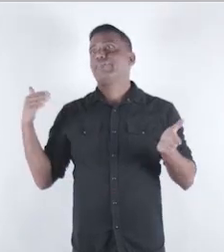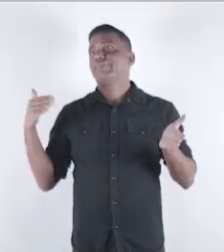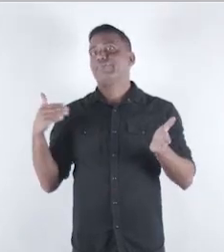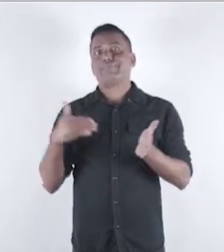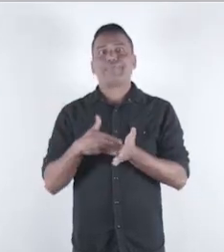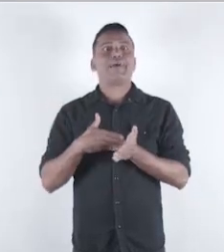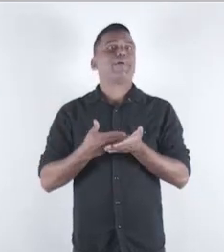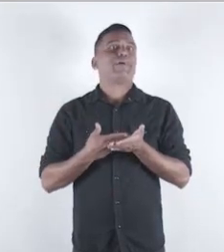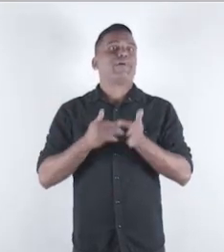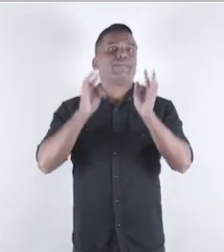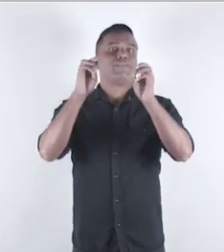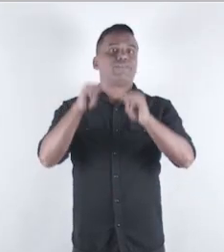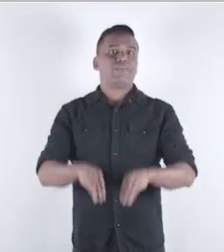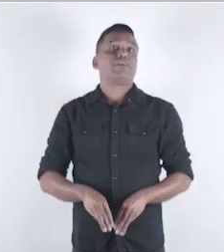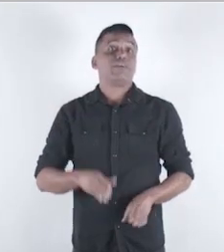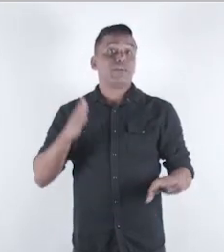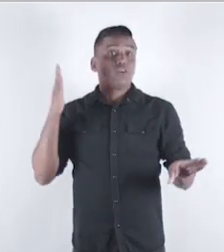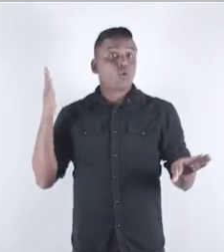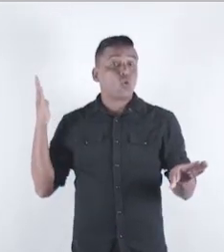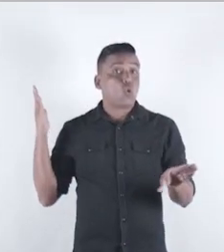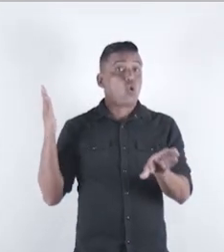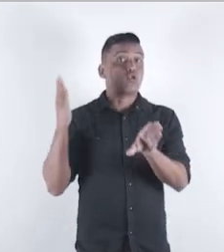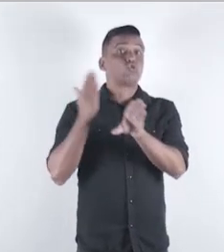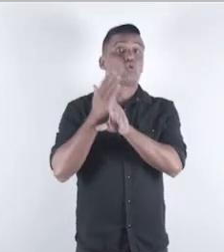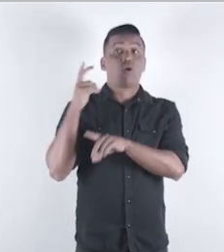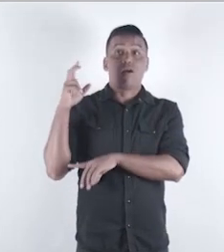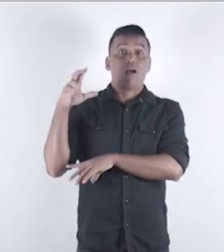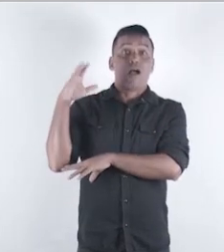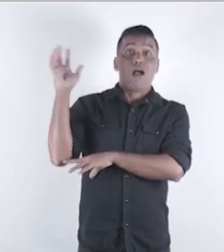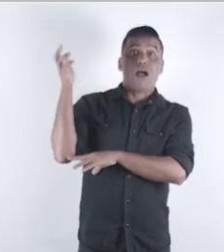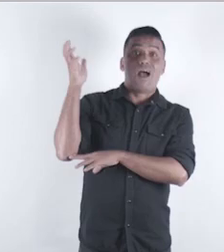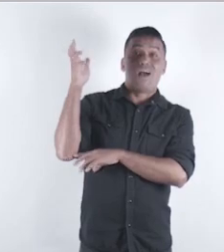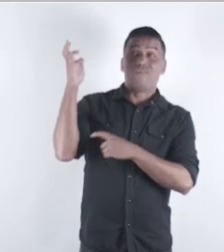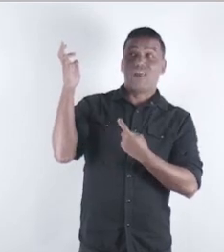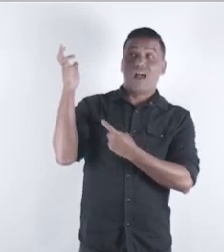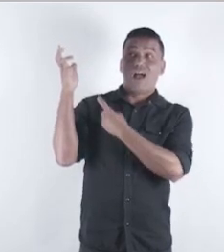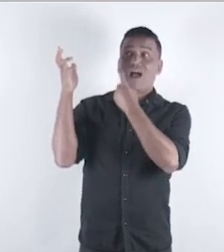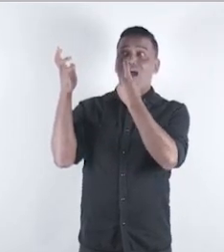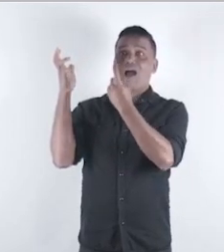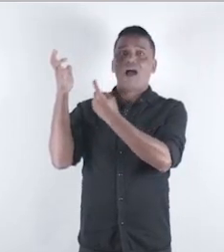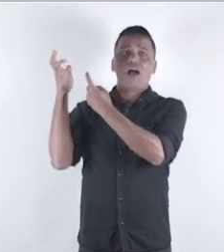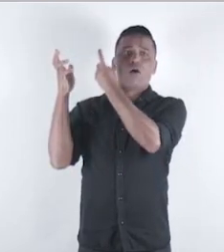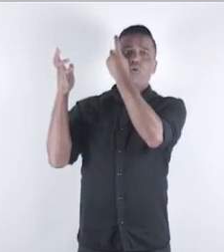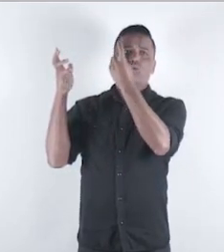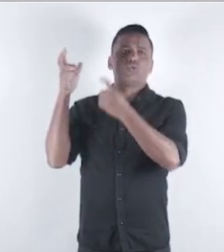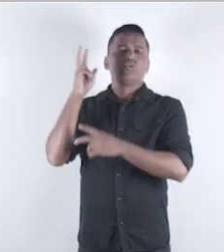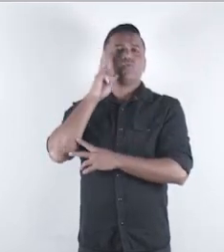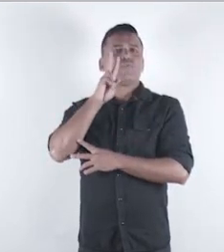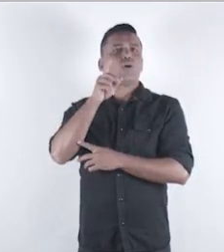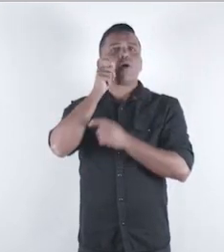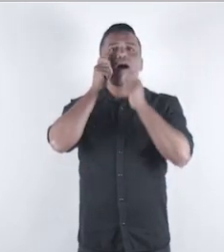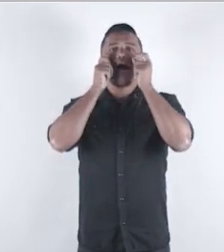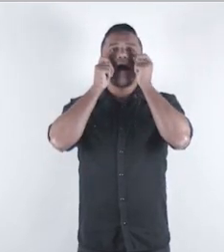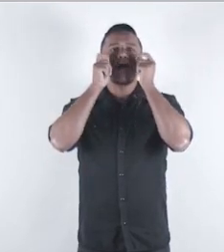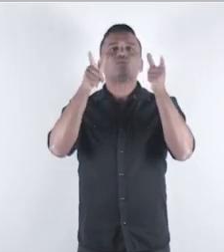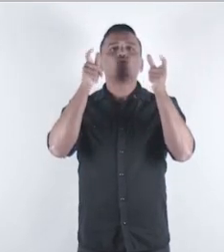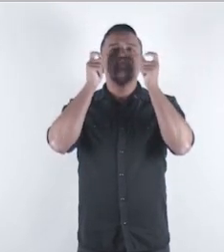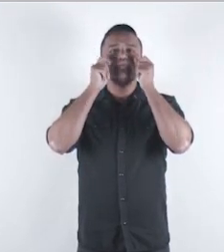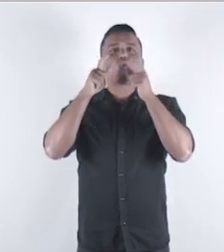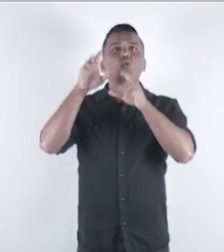Finalmente, a lagartinha chegou ao alto da jabuticabeira. Ao seu redor, só se via o azul do